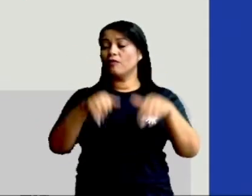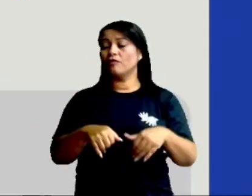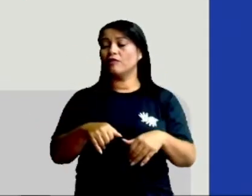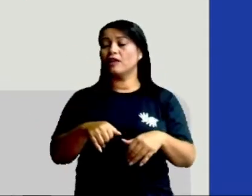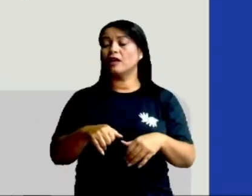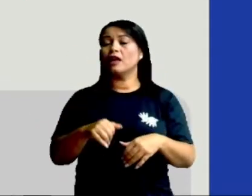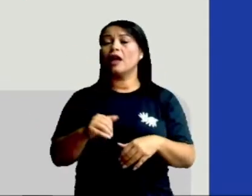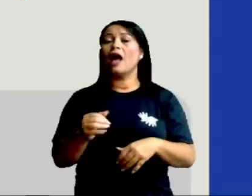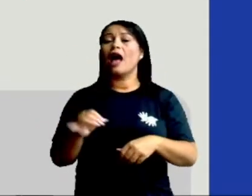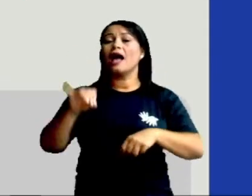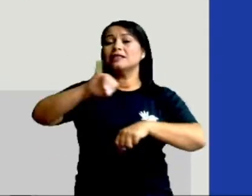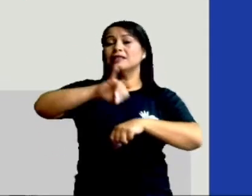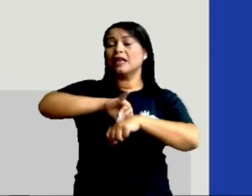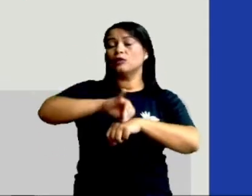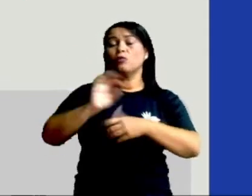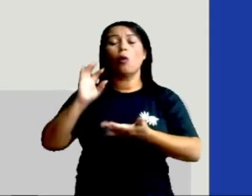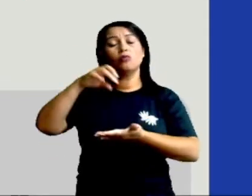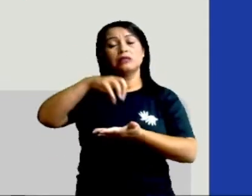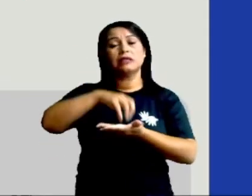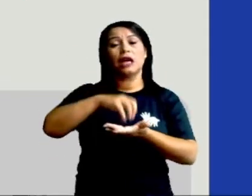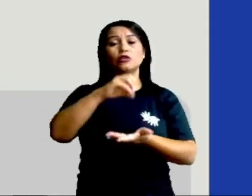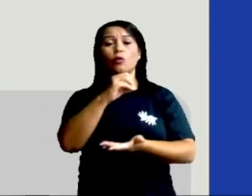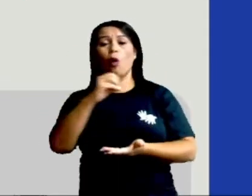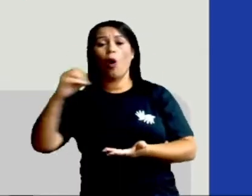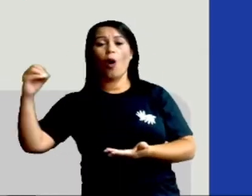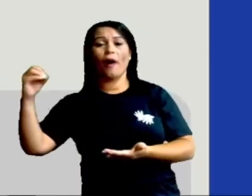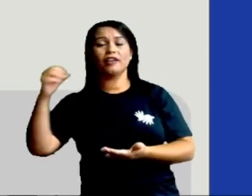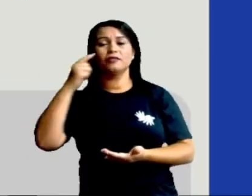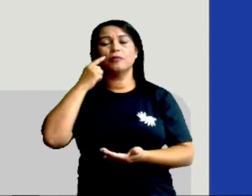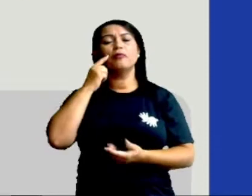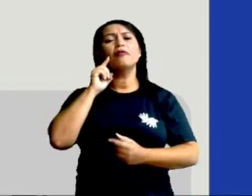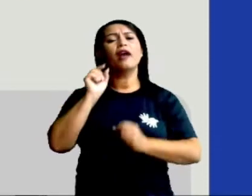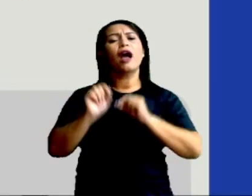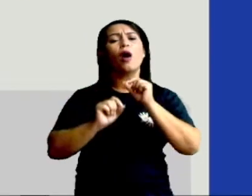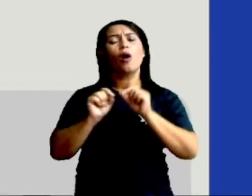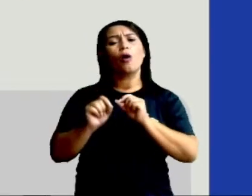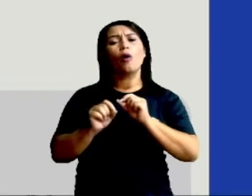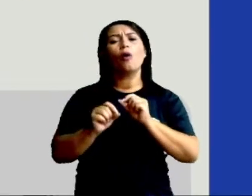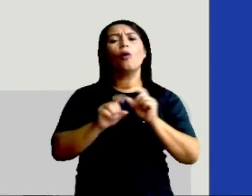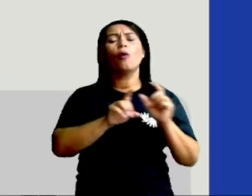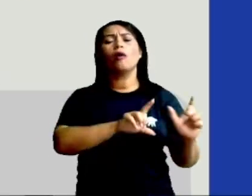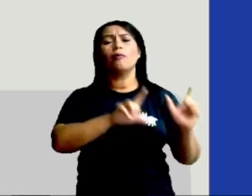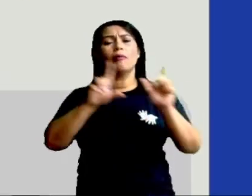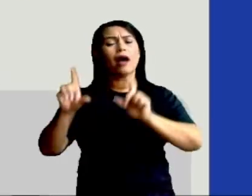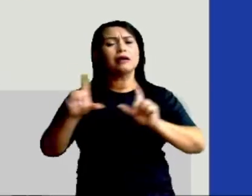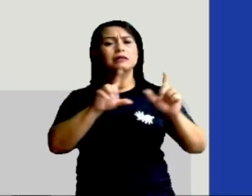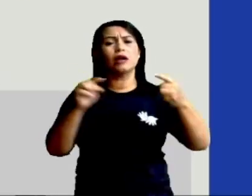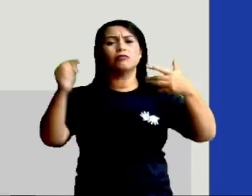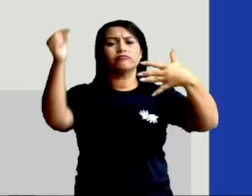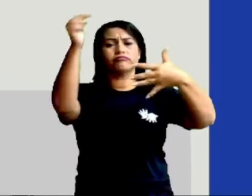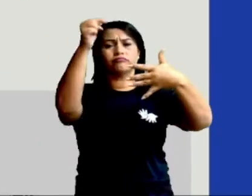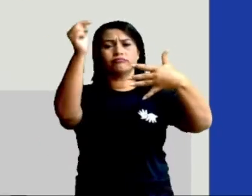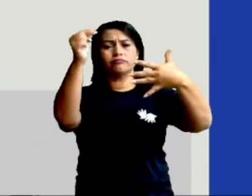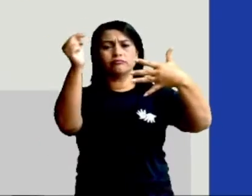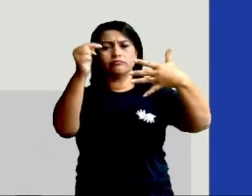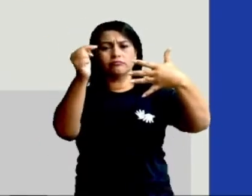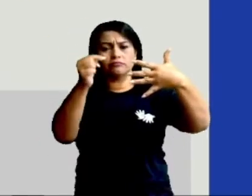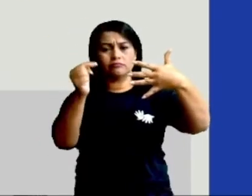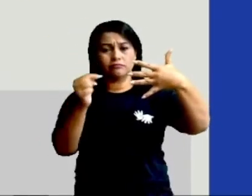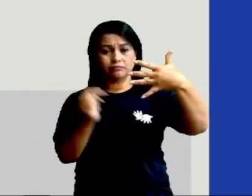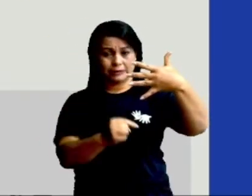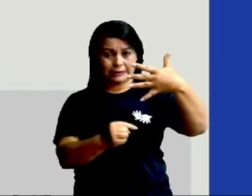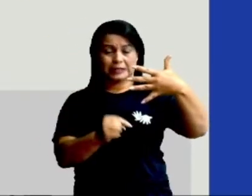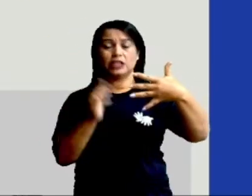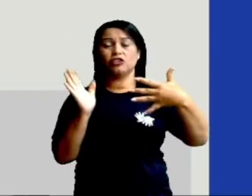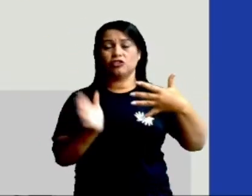por fim a região centro-oeste tá então aí a gente vai passar um pouquinho sobre por todas essas regiões As cincos regiões